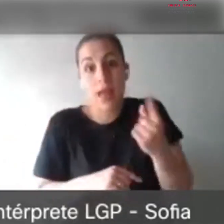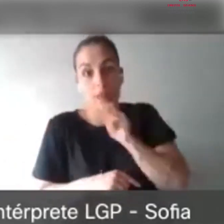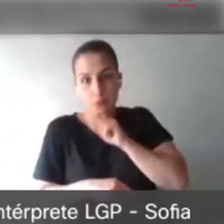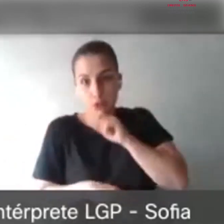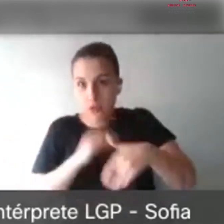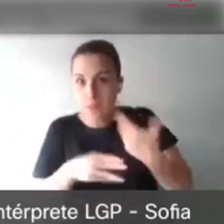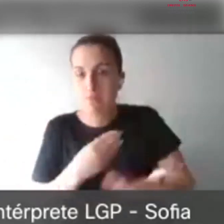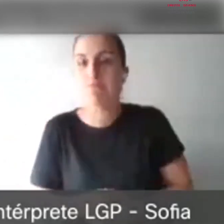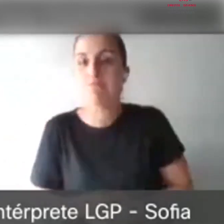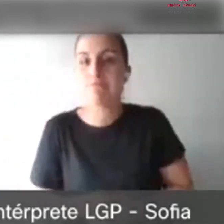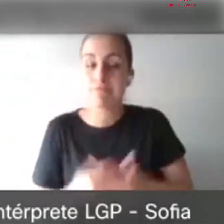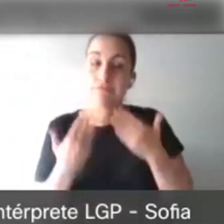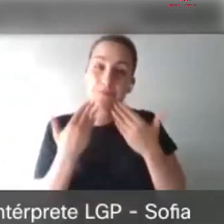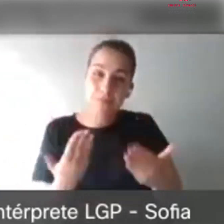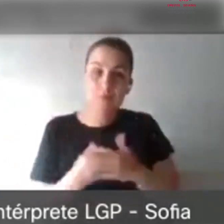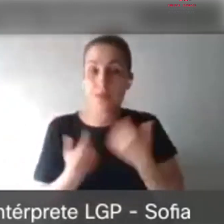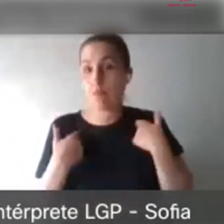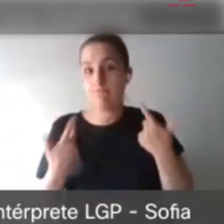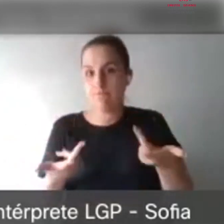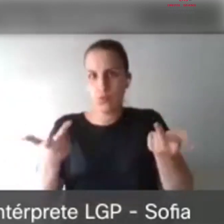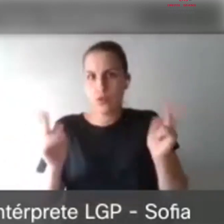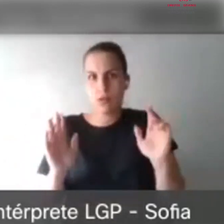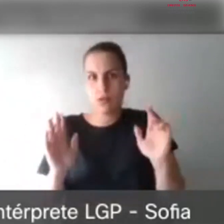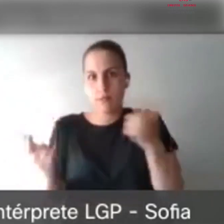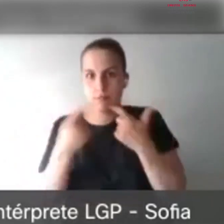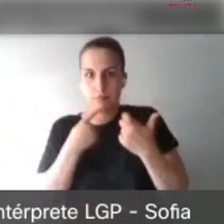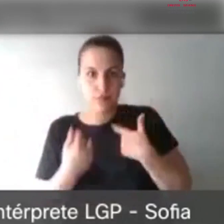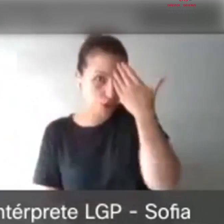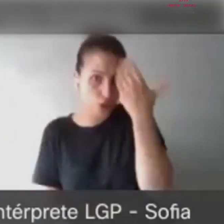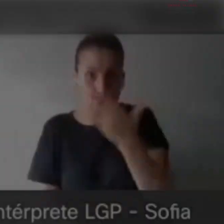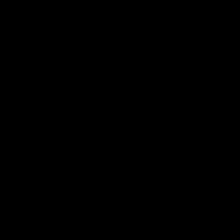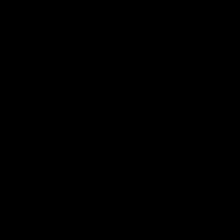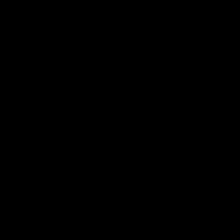possível. Muito obrigado. Eu fico ao vosso dispor para quaisquer perguntas que me queiram colocar.